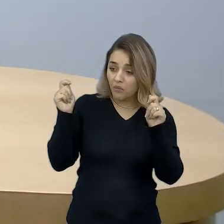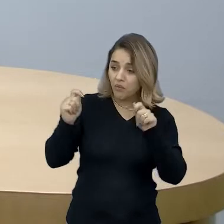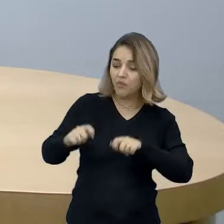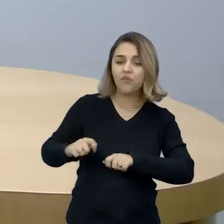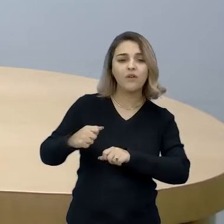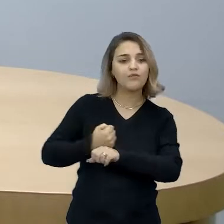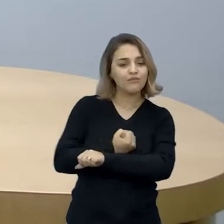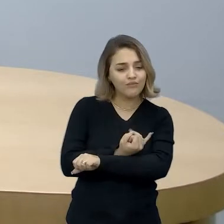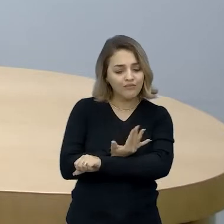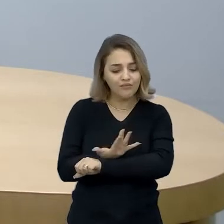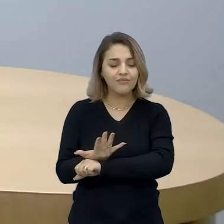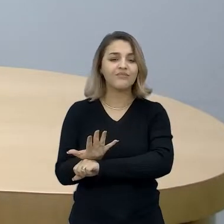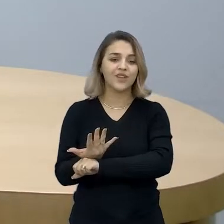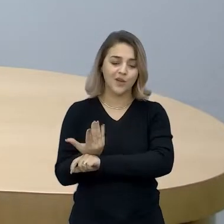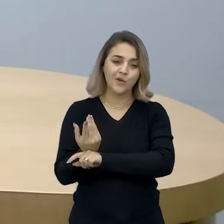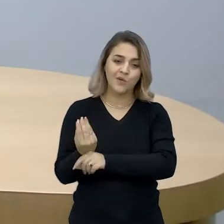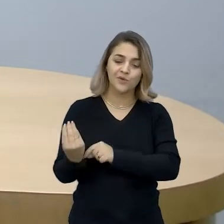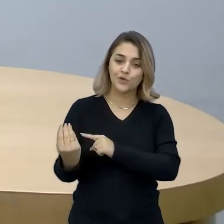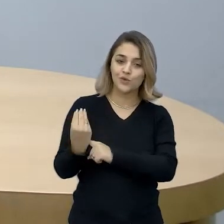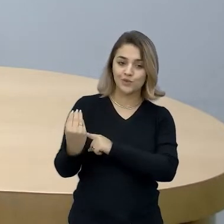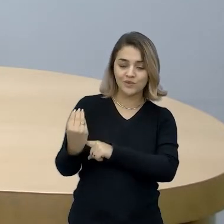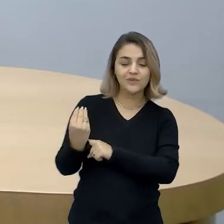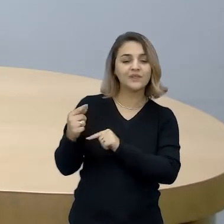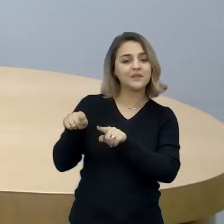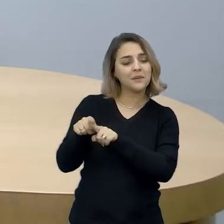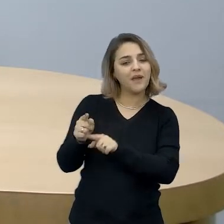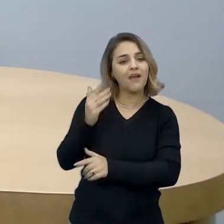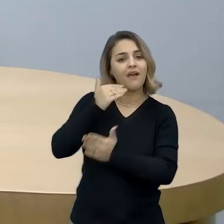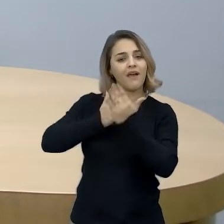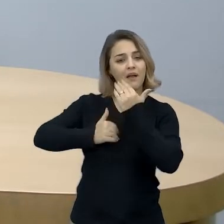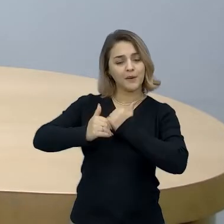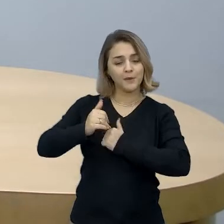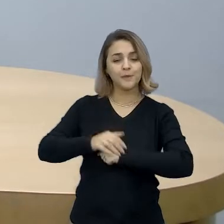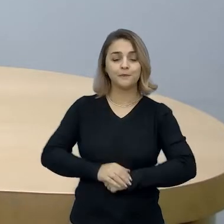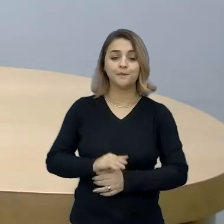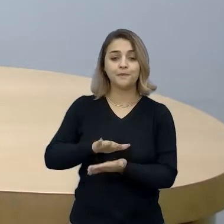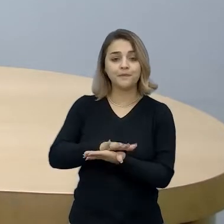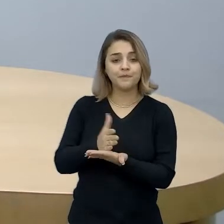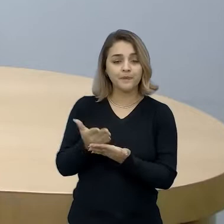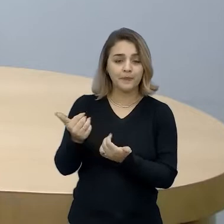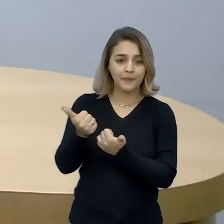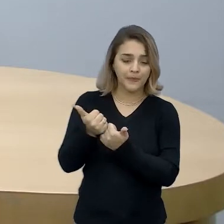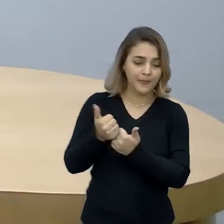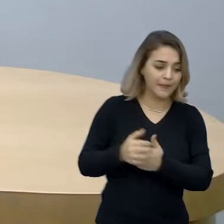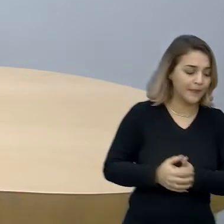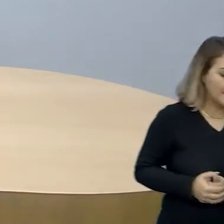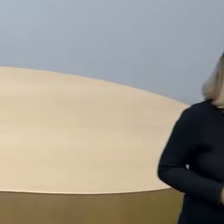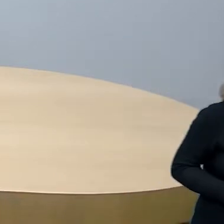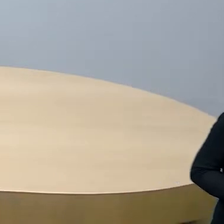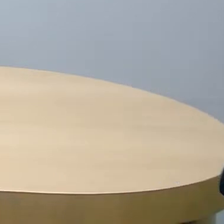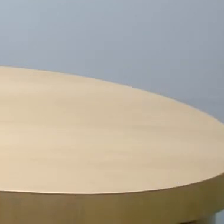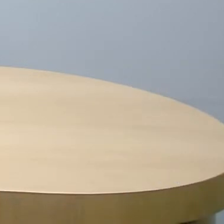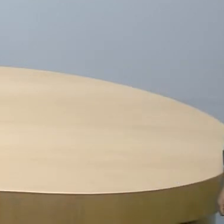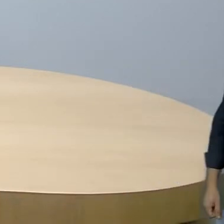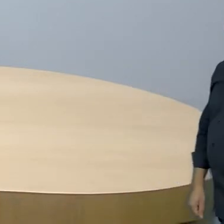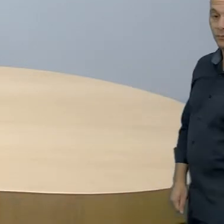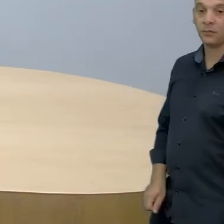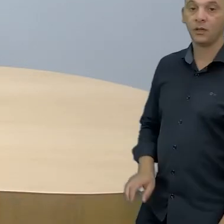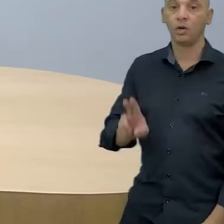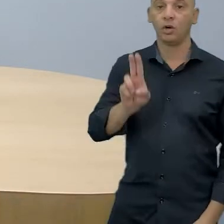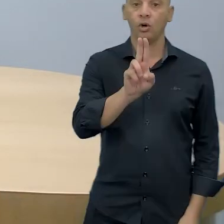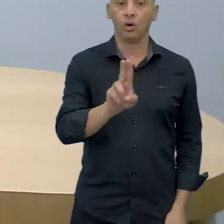seu sustento e seu alimento. Mesmo que a gente sabe que, né, a criação de gados aí também utilizam alimentos aí,